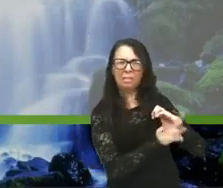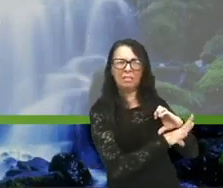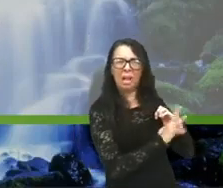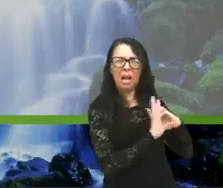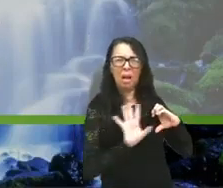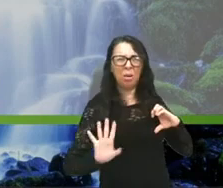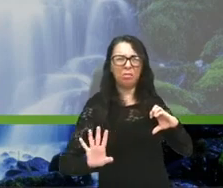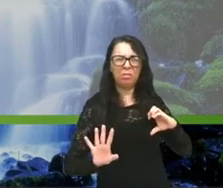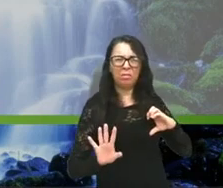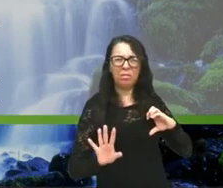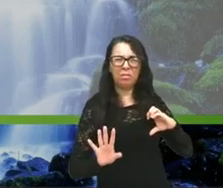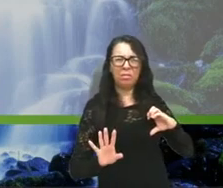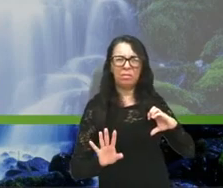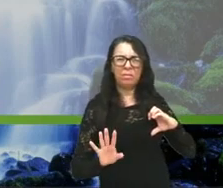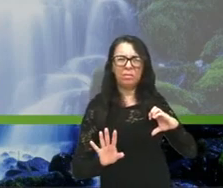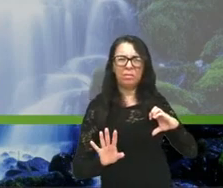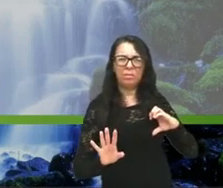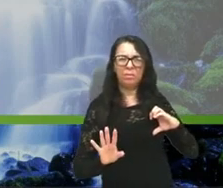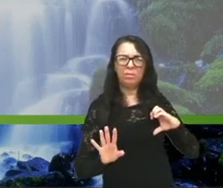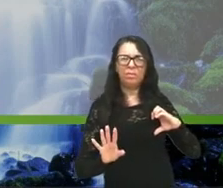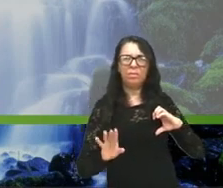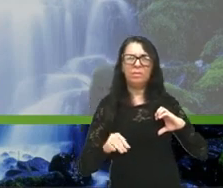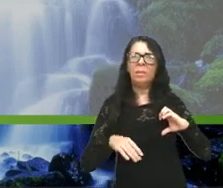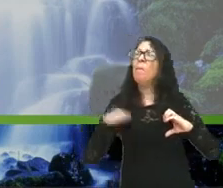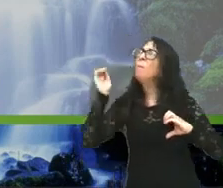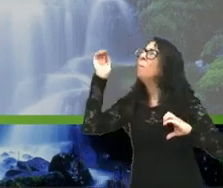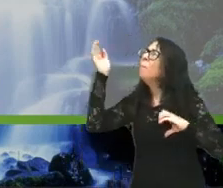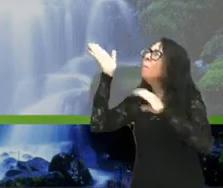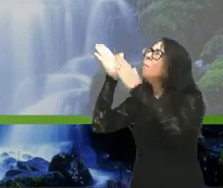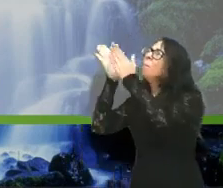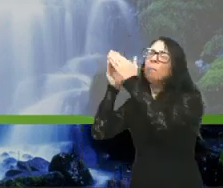que você quer, para as ambições do seu coração.